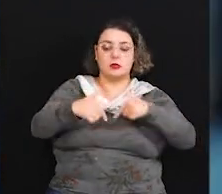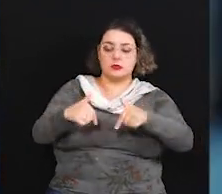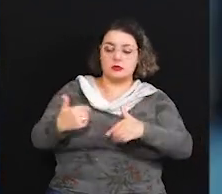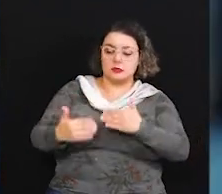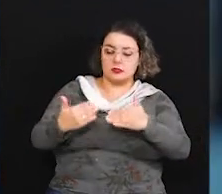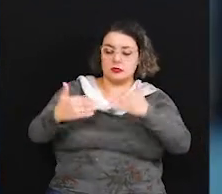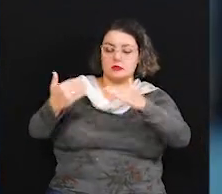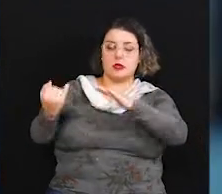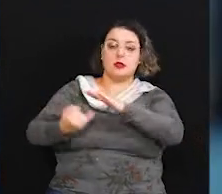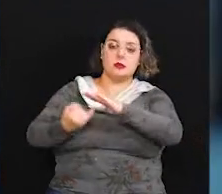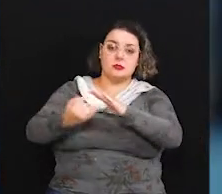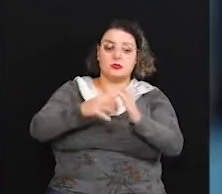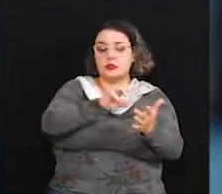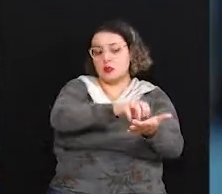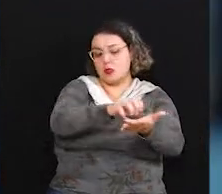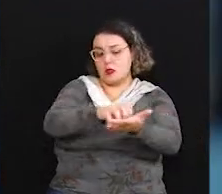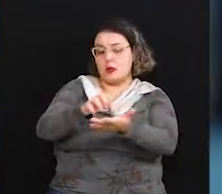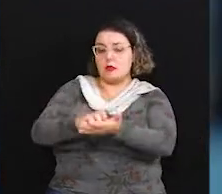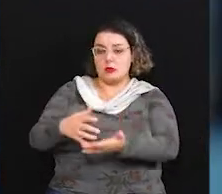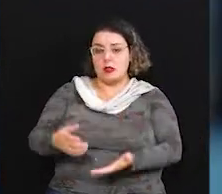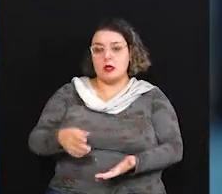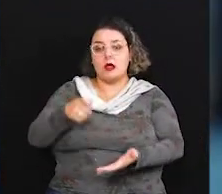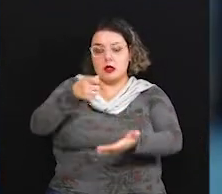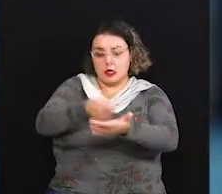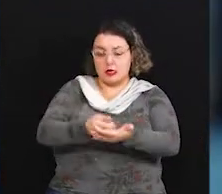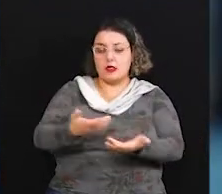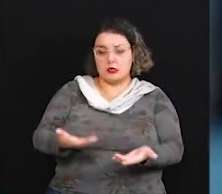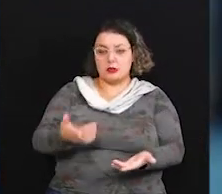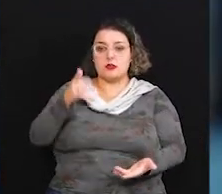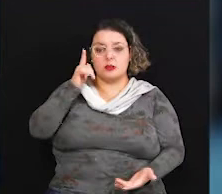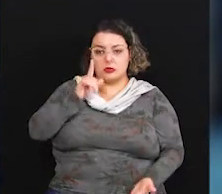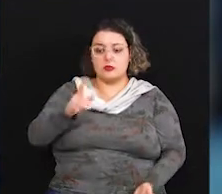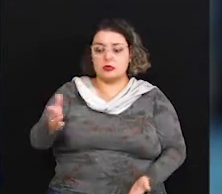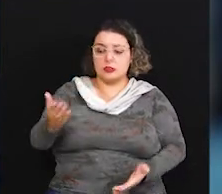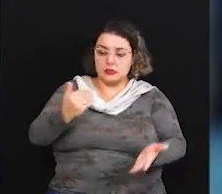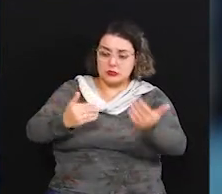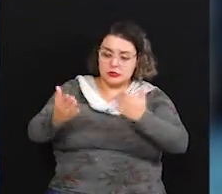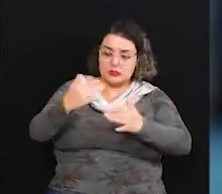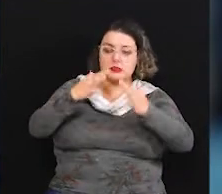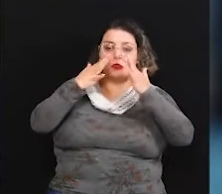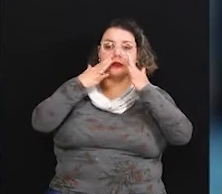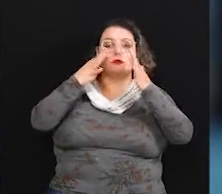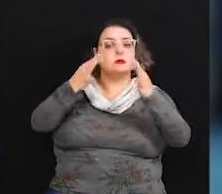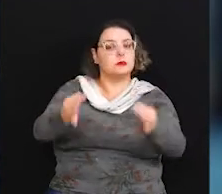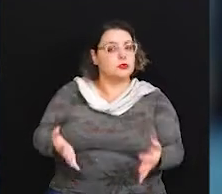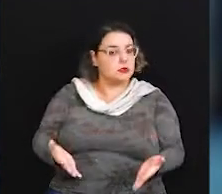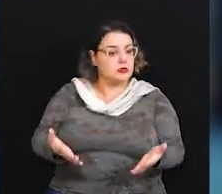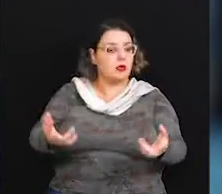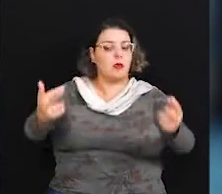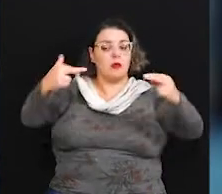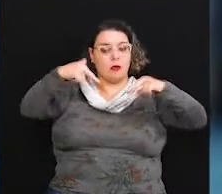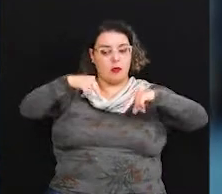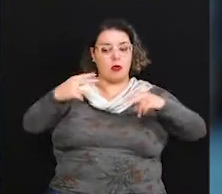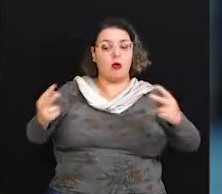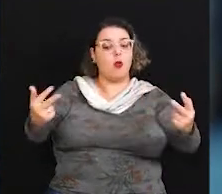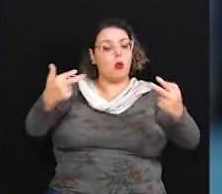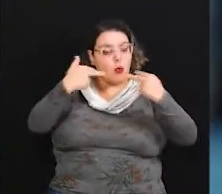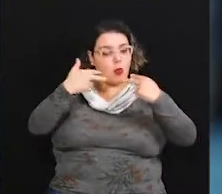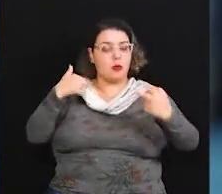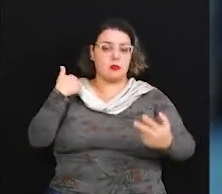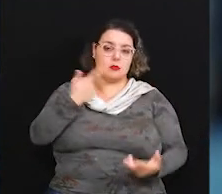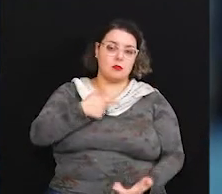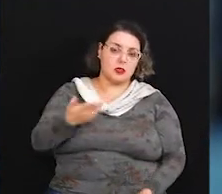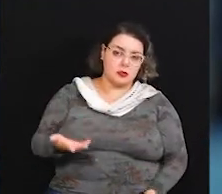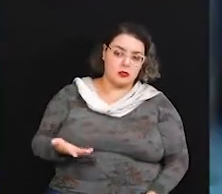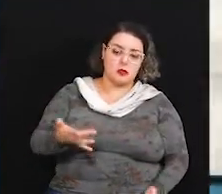desenvolvidos nessas instituições, para garantir que elas consigam chamar mais atenção, né? E